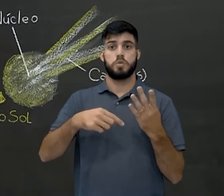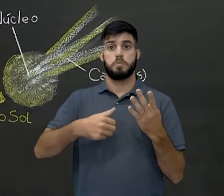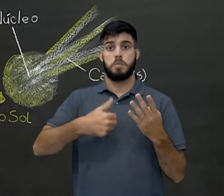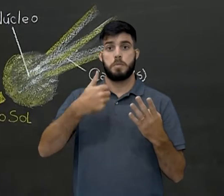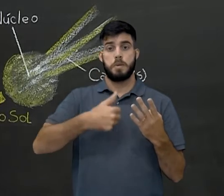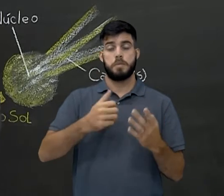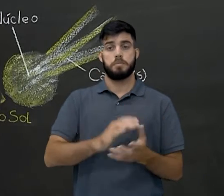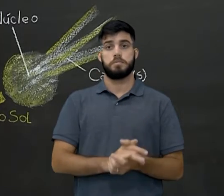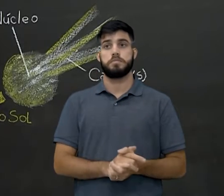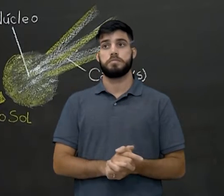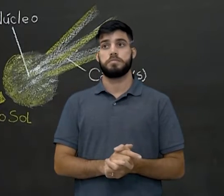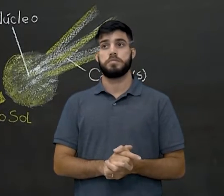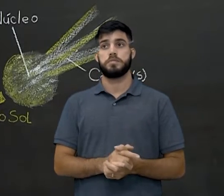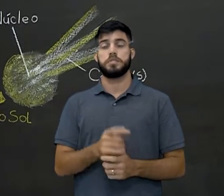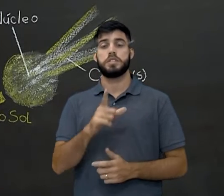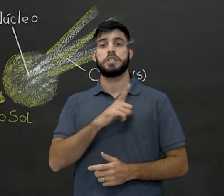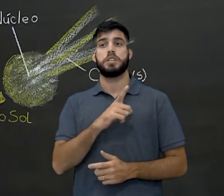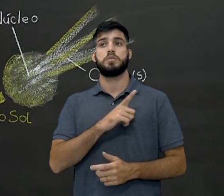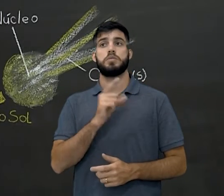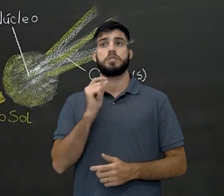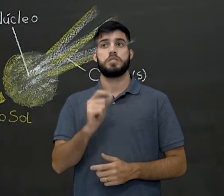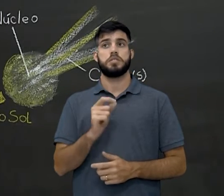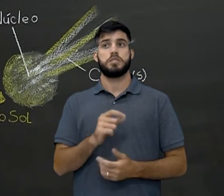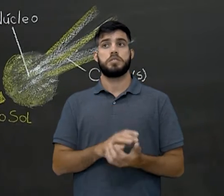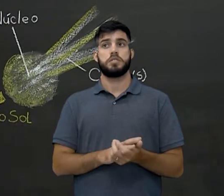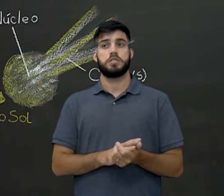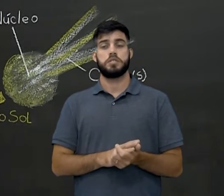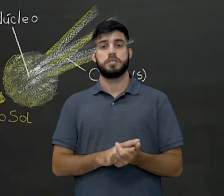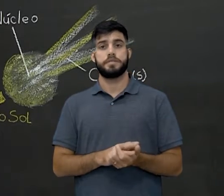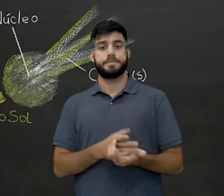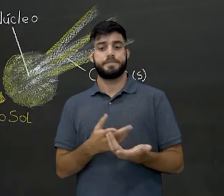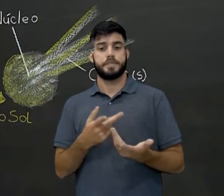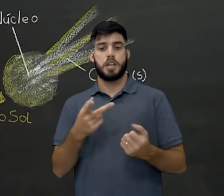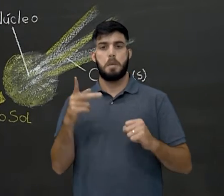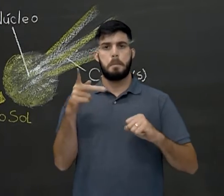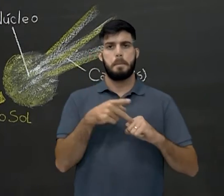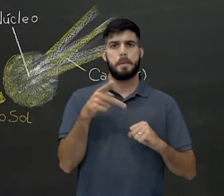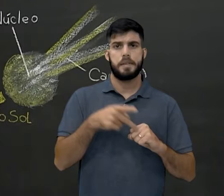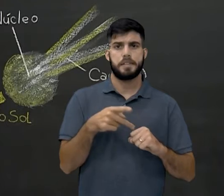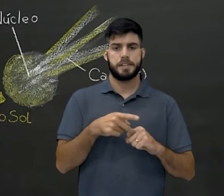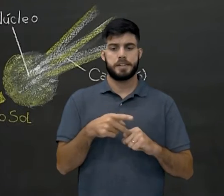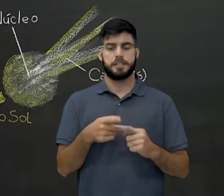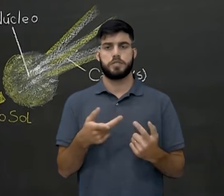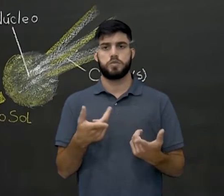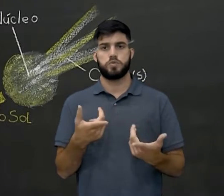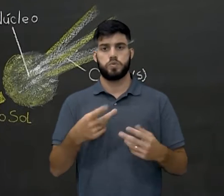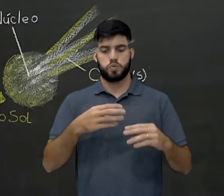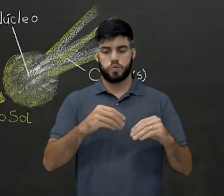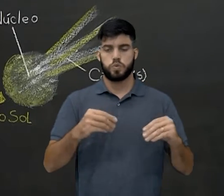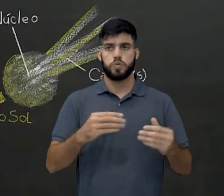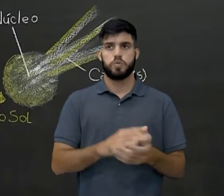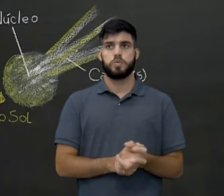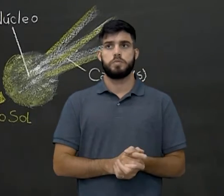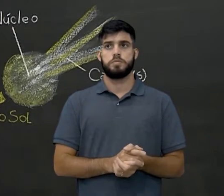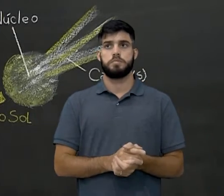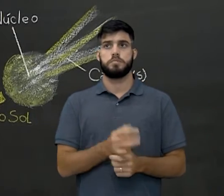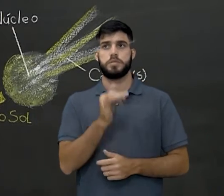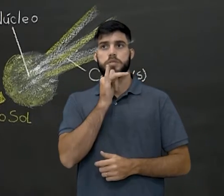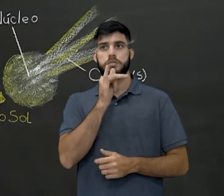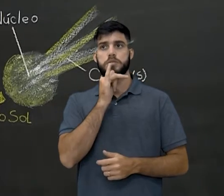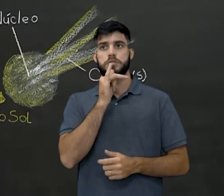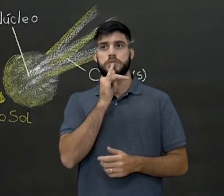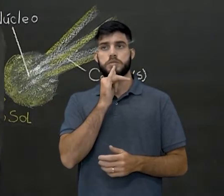Terra e Marte, eles têm a sua constituição rochosa, o seu solo é rochoso. Quando eu falo